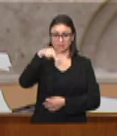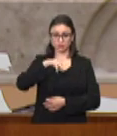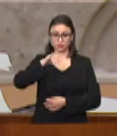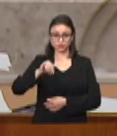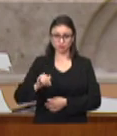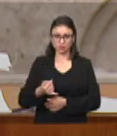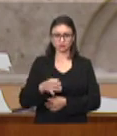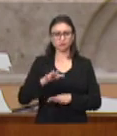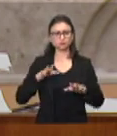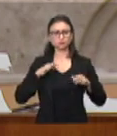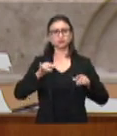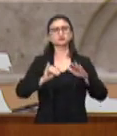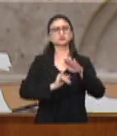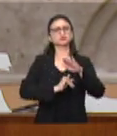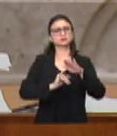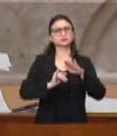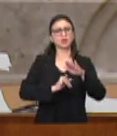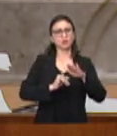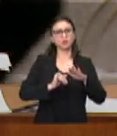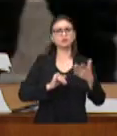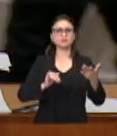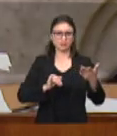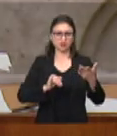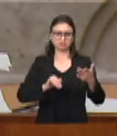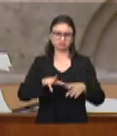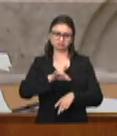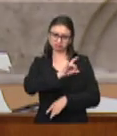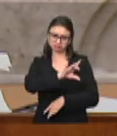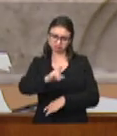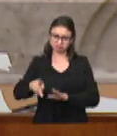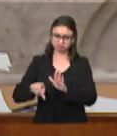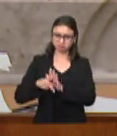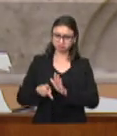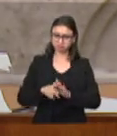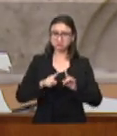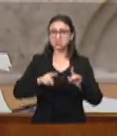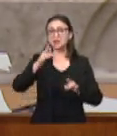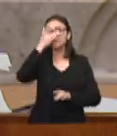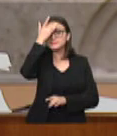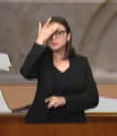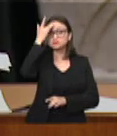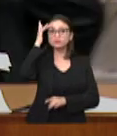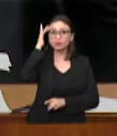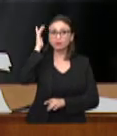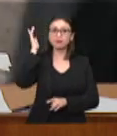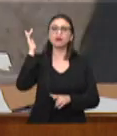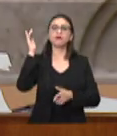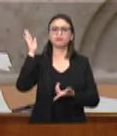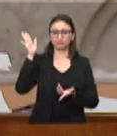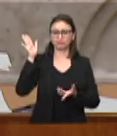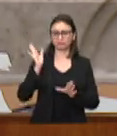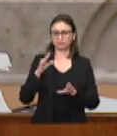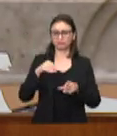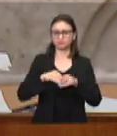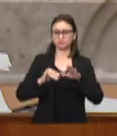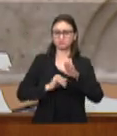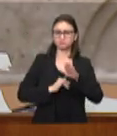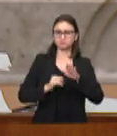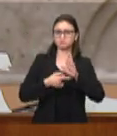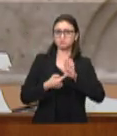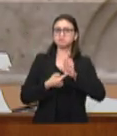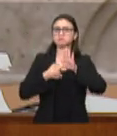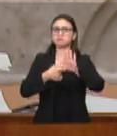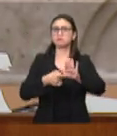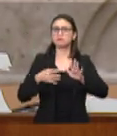as instituições são impessoais, mas são pessoas que fazem as instituições e nelas projetam